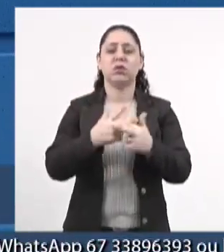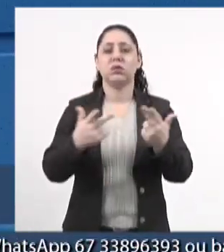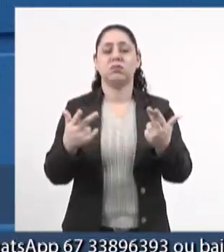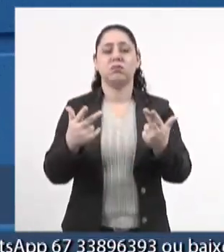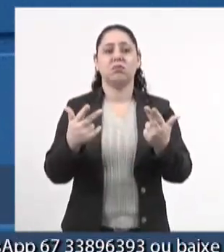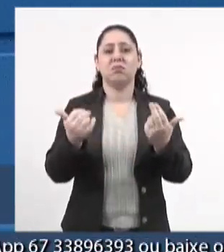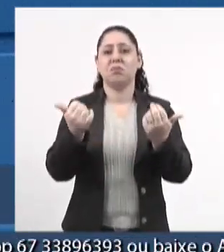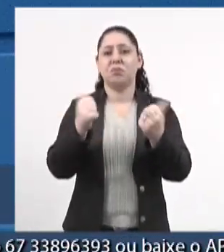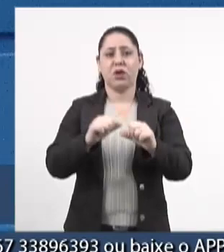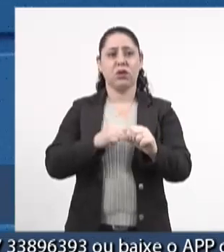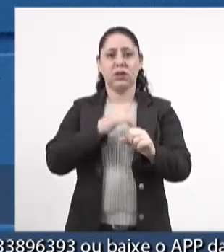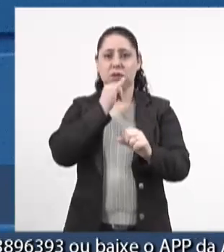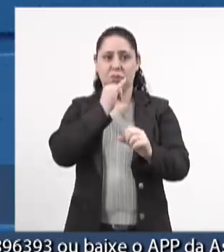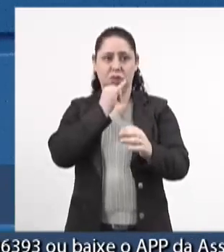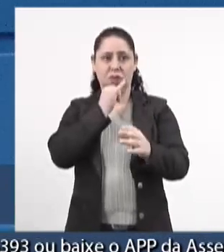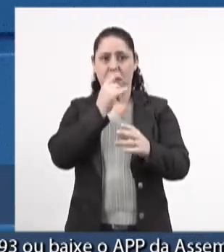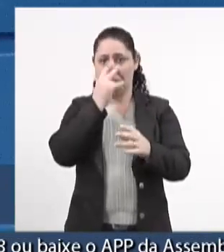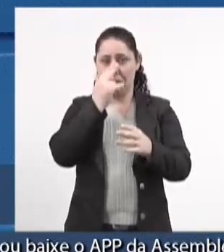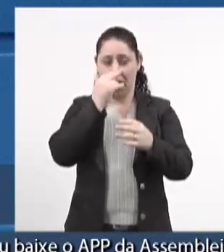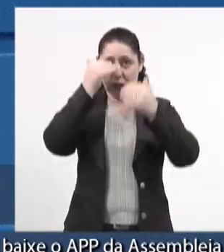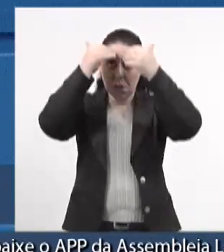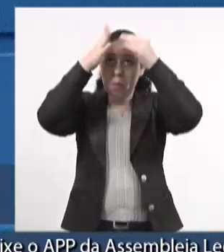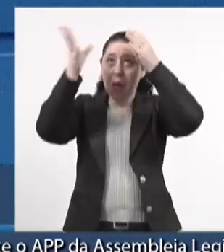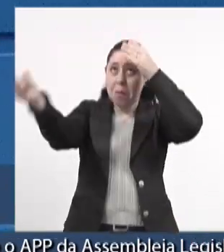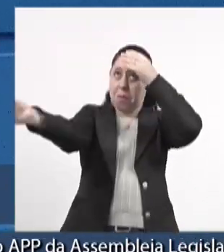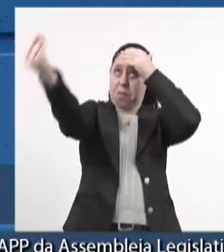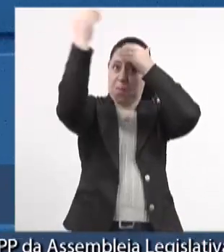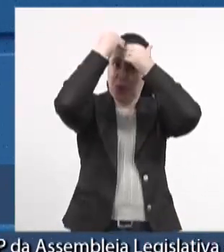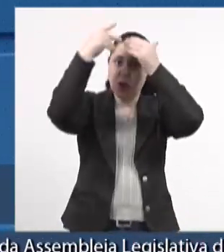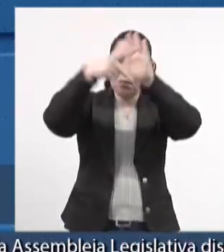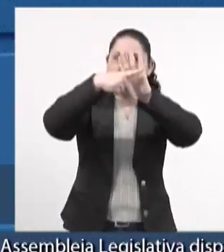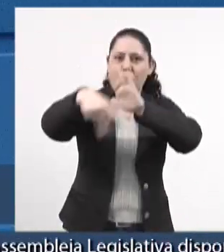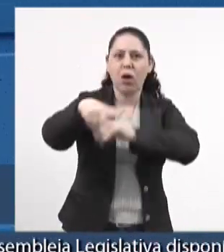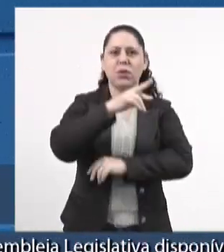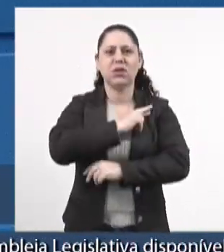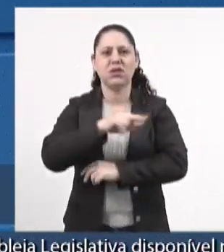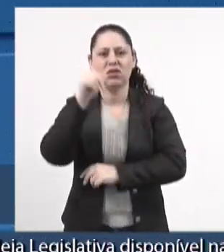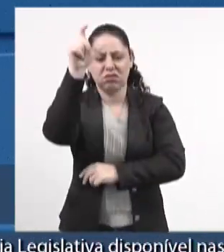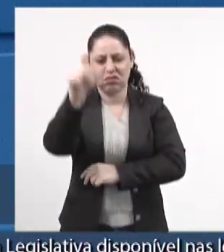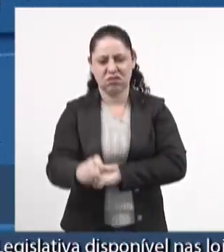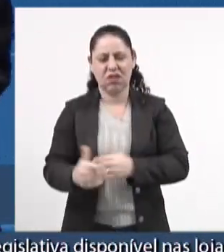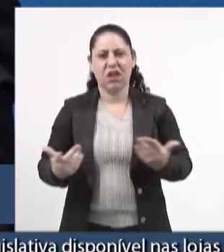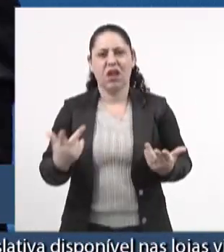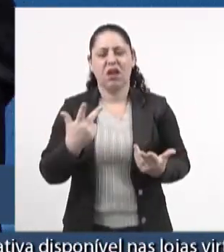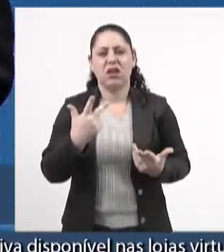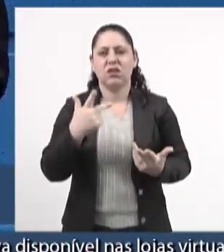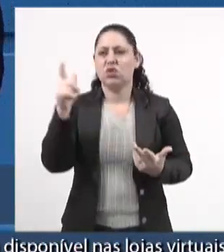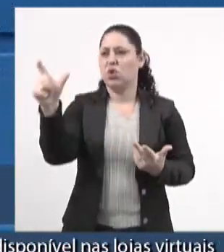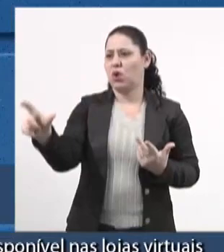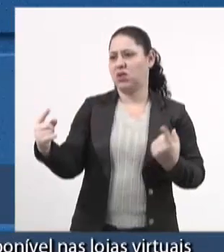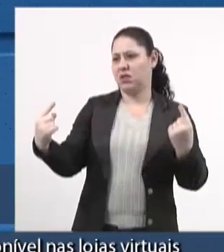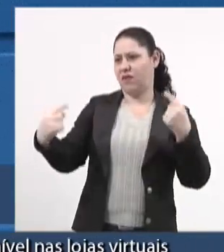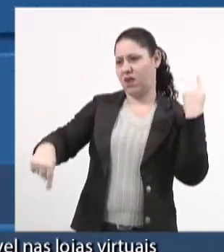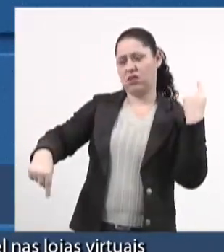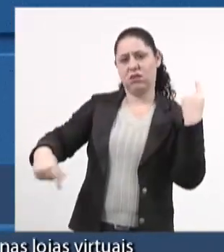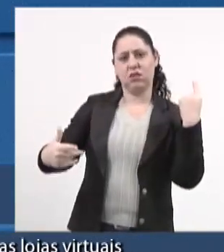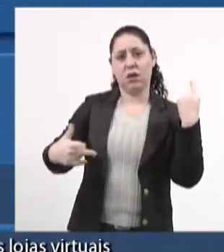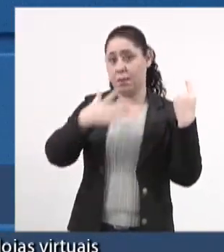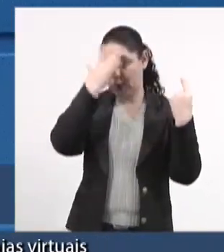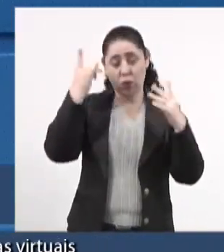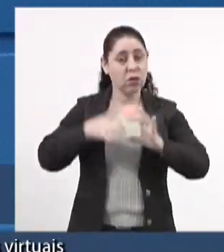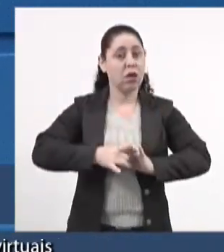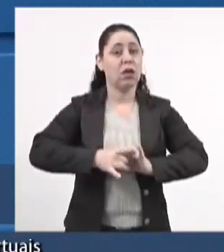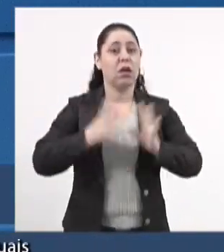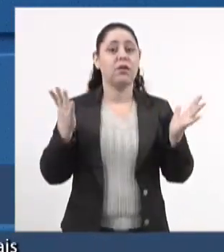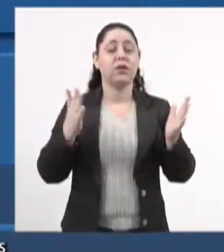quer incutir de forma verticalizada a sua religião em detrimento da outra. As pessoas são